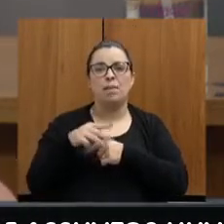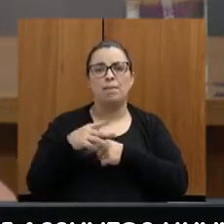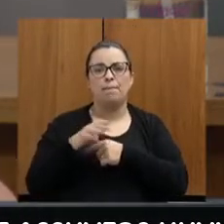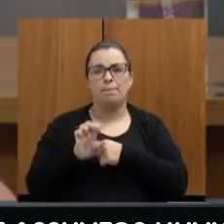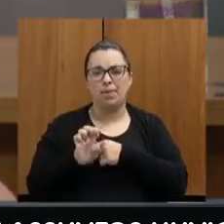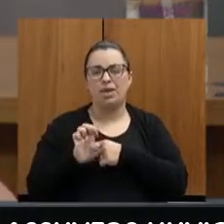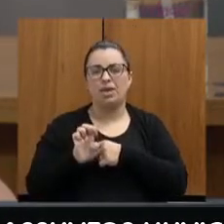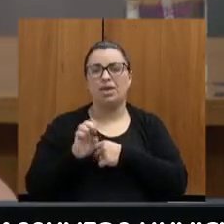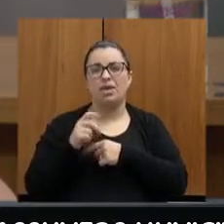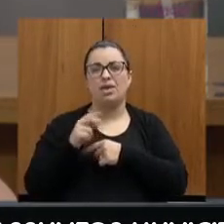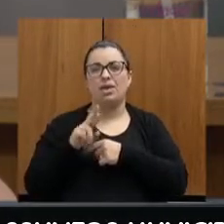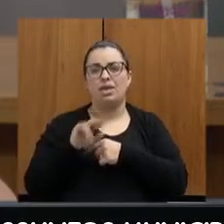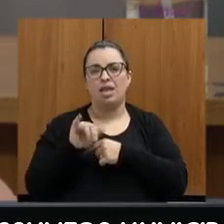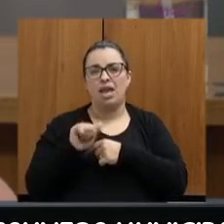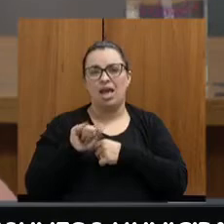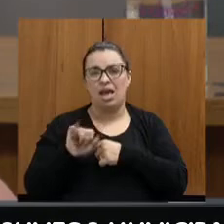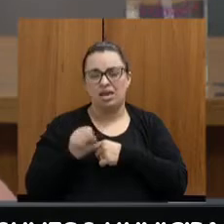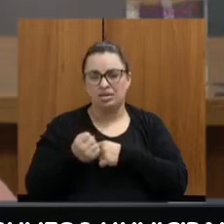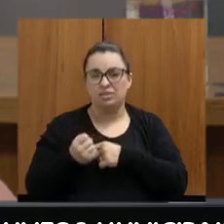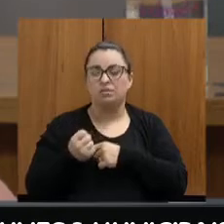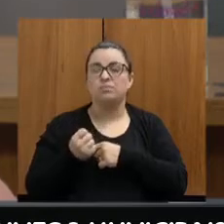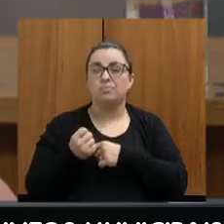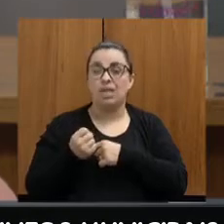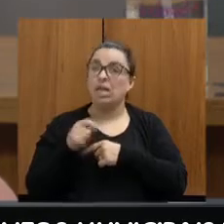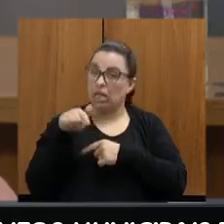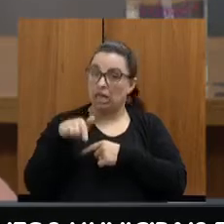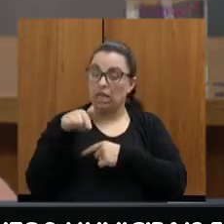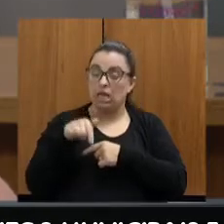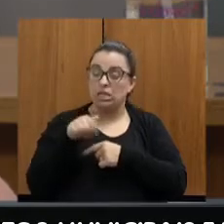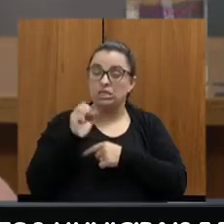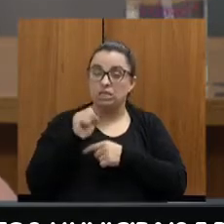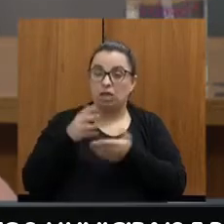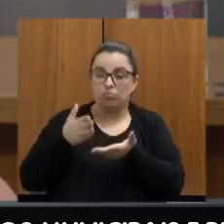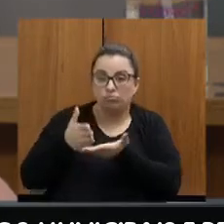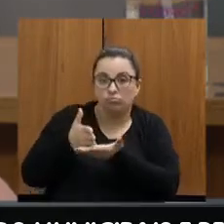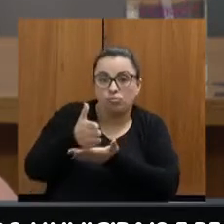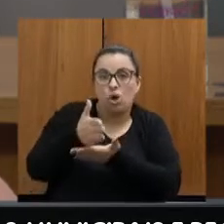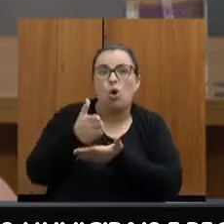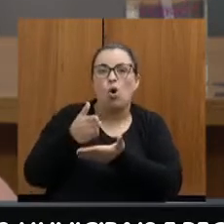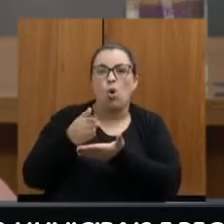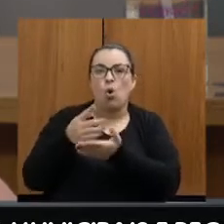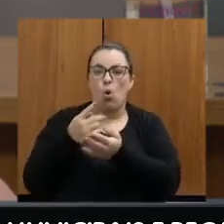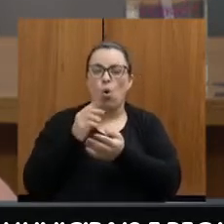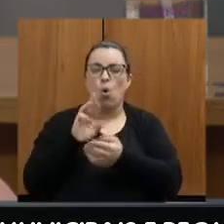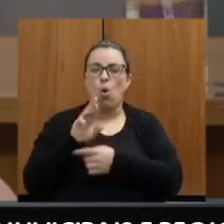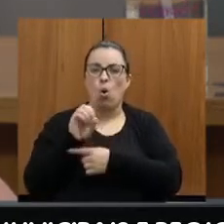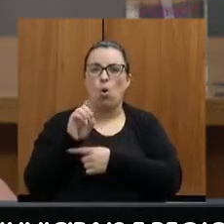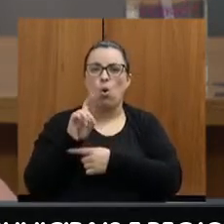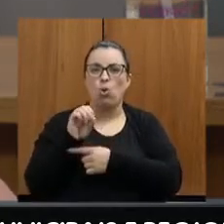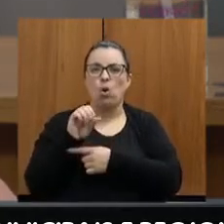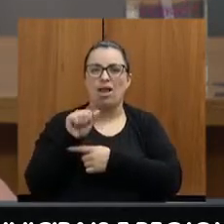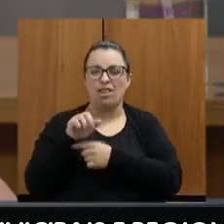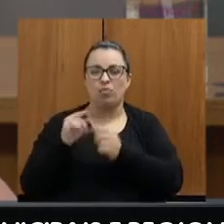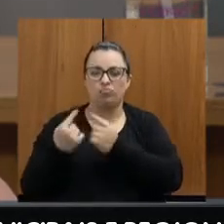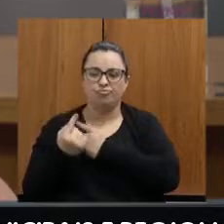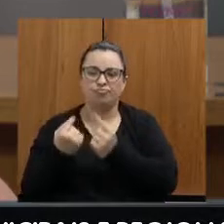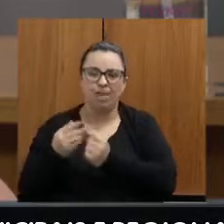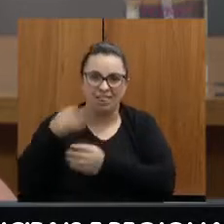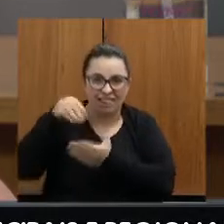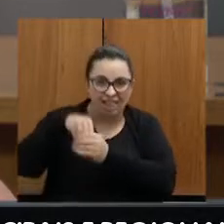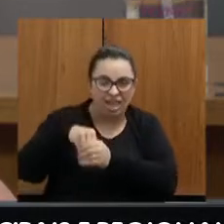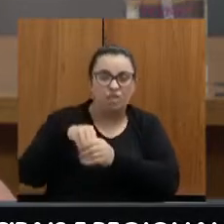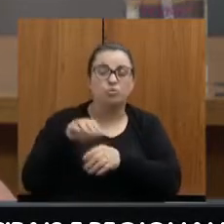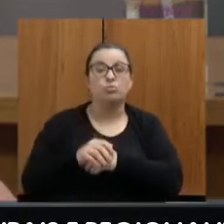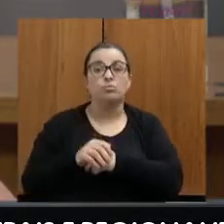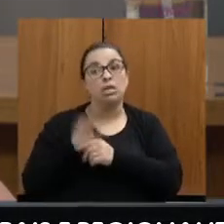bairro que vai ser cortado pelo Rodoanel e que a demanda da população após duas visitas que eu fiz lá com a